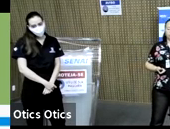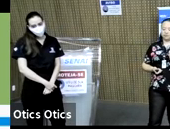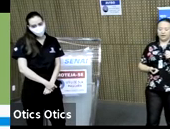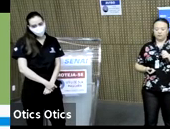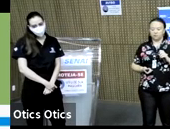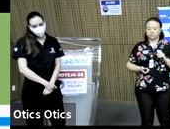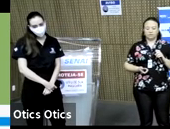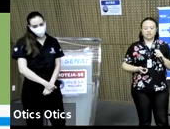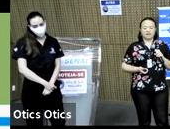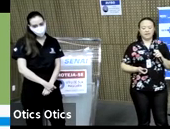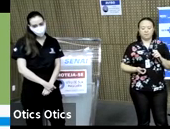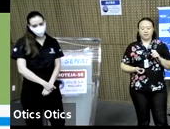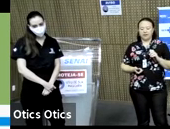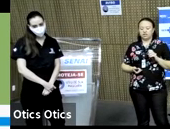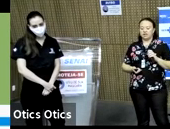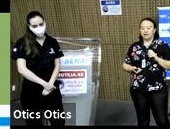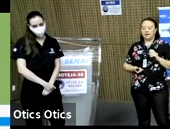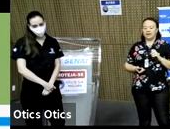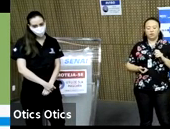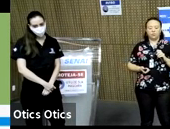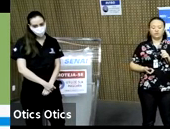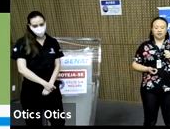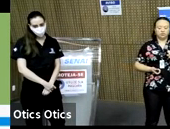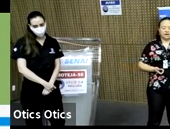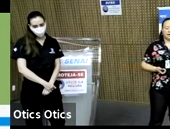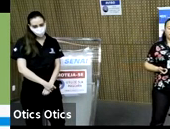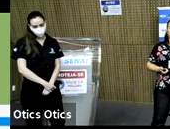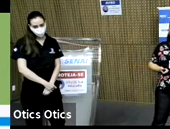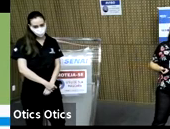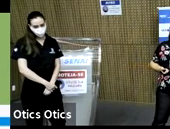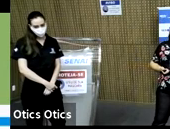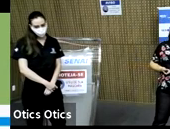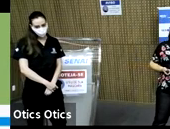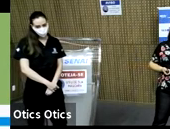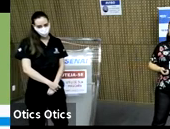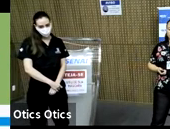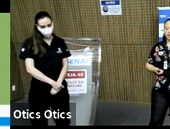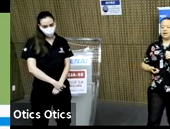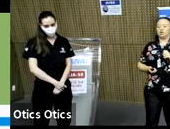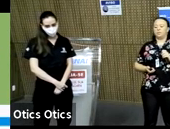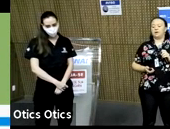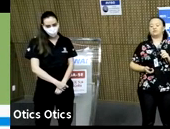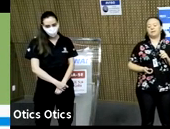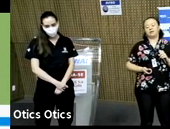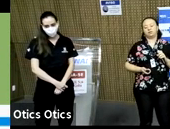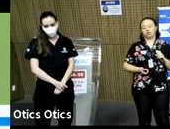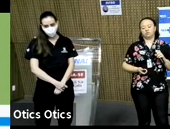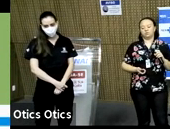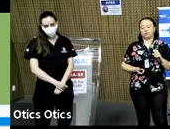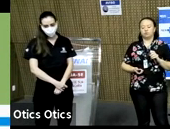nem 1% da equipe médica e nem 1% da equipe odontológica. No primeiro